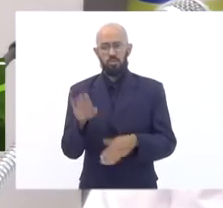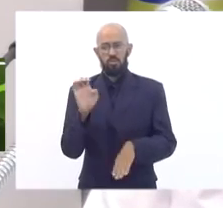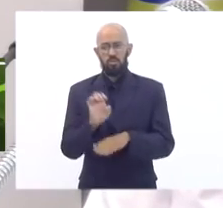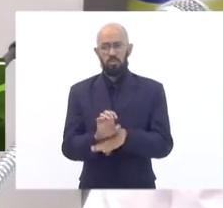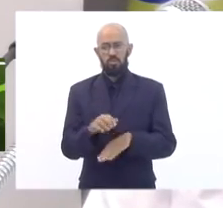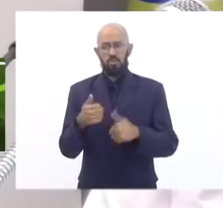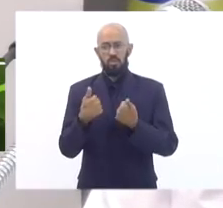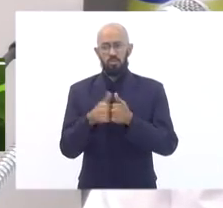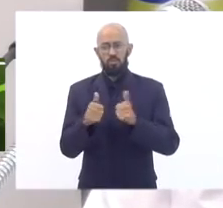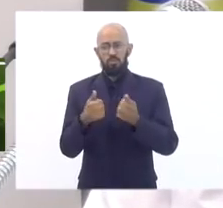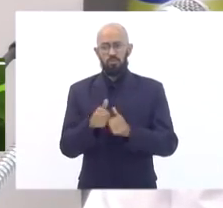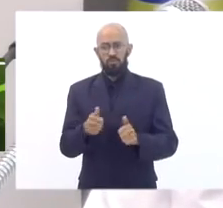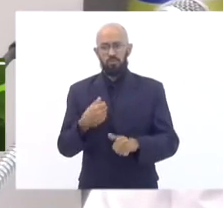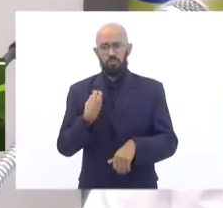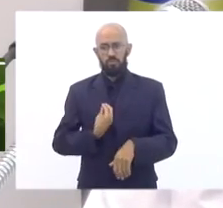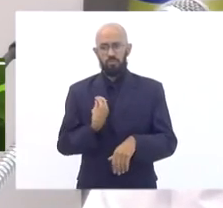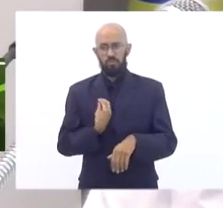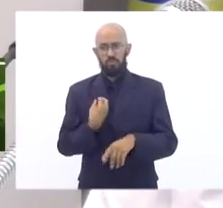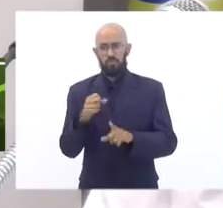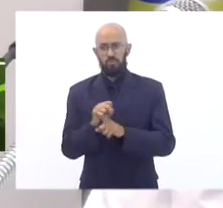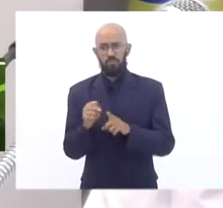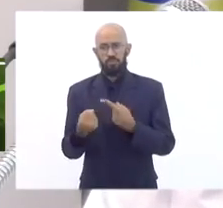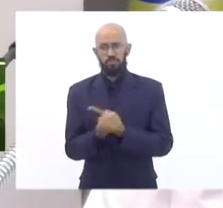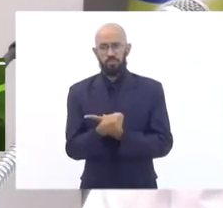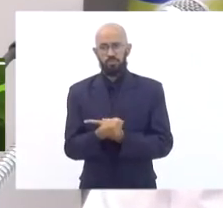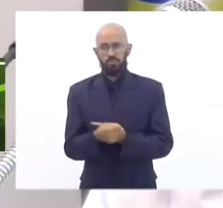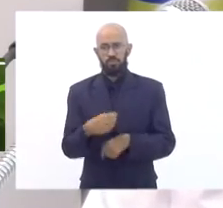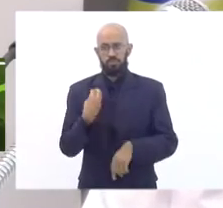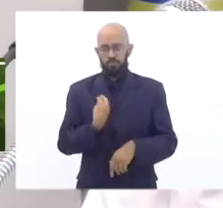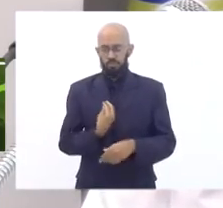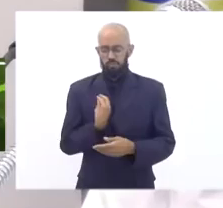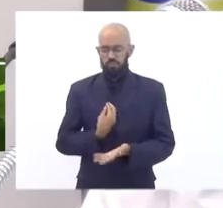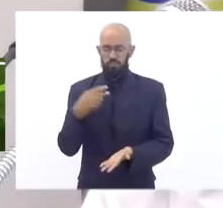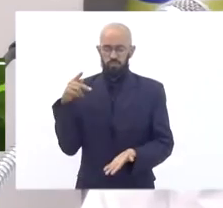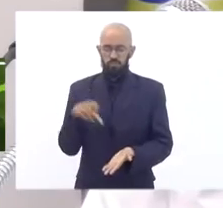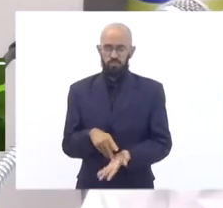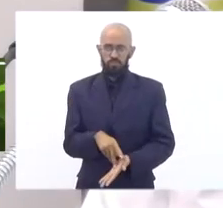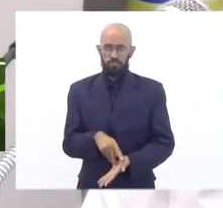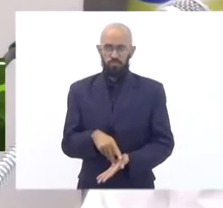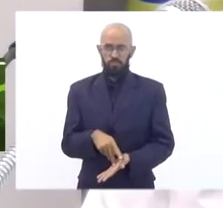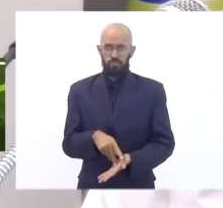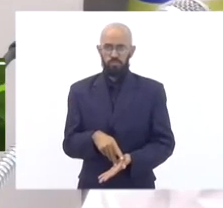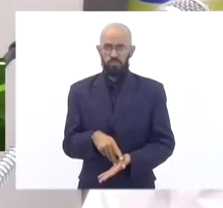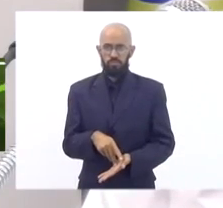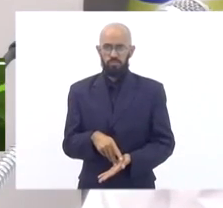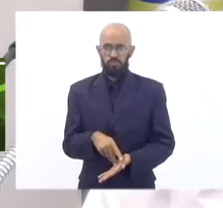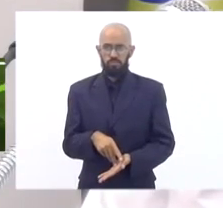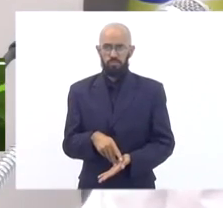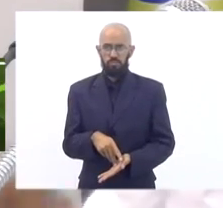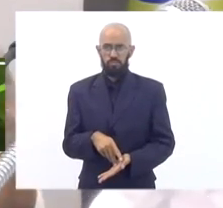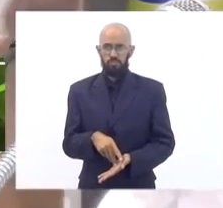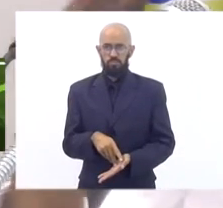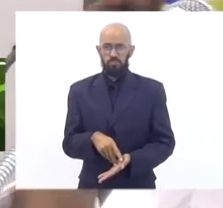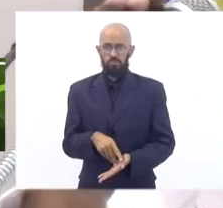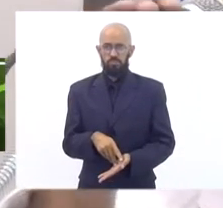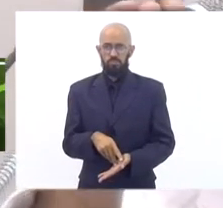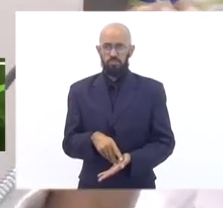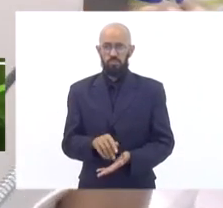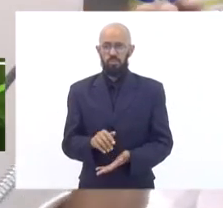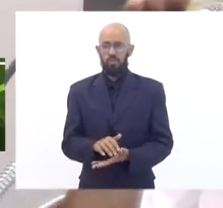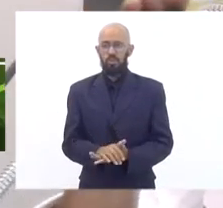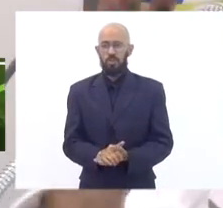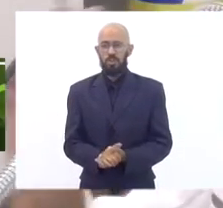participação da sociedade. Participação concreta, real, ativa. É isso que tem que